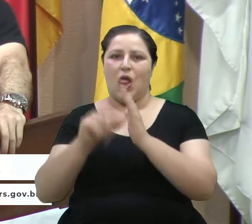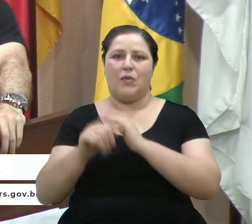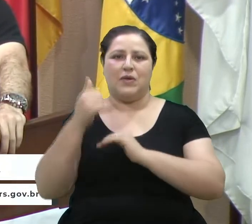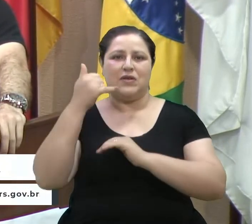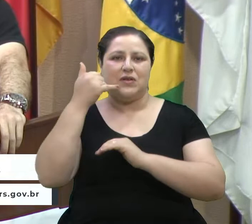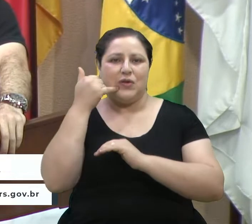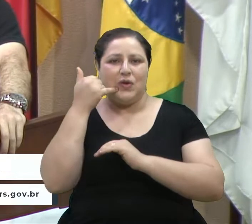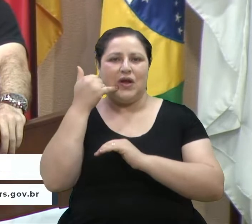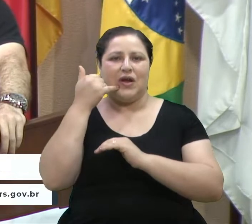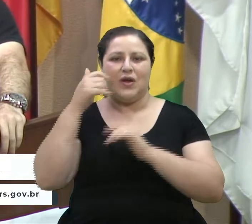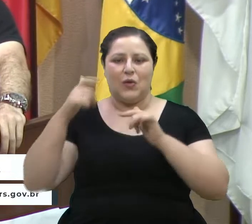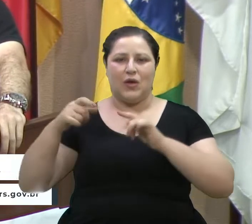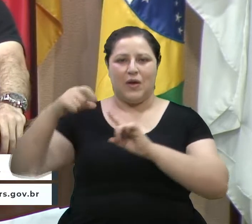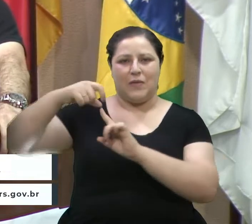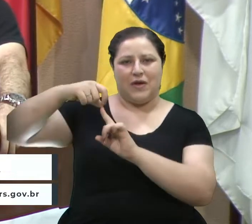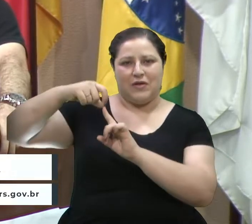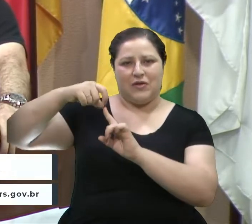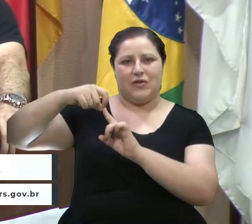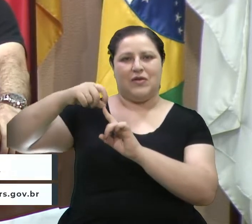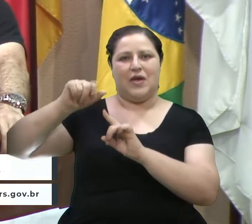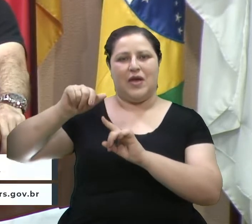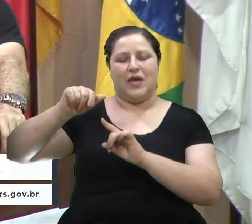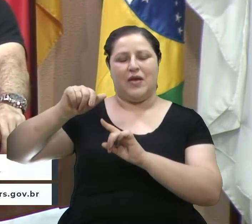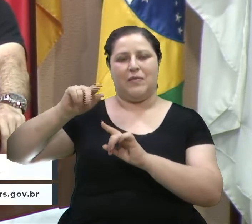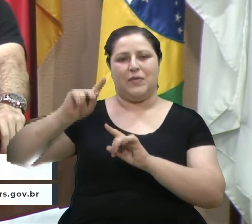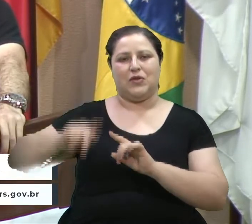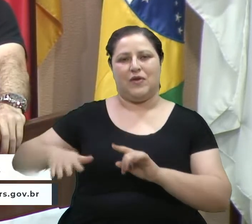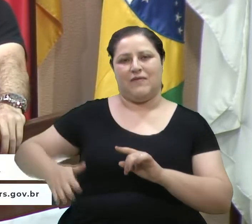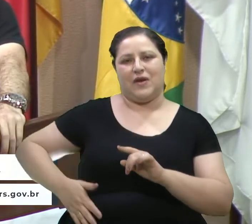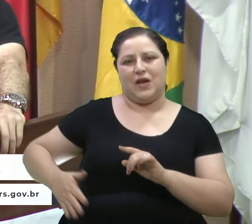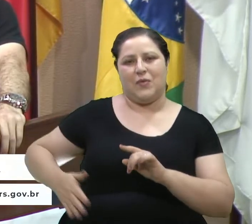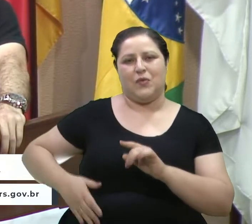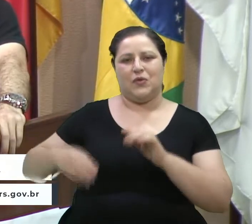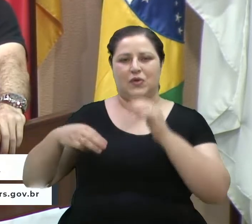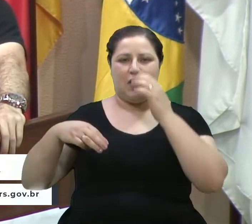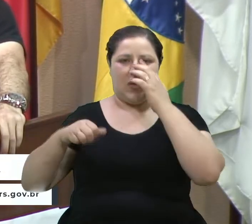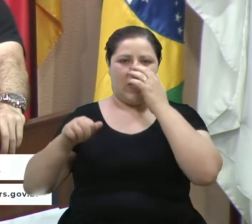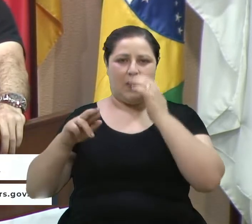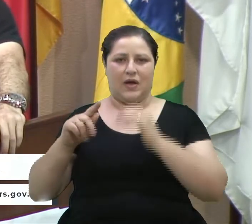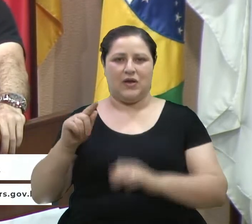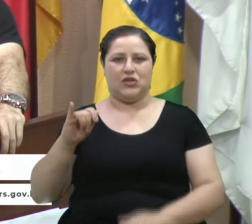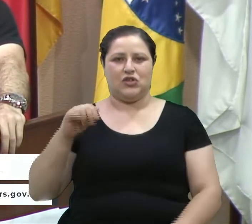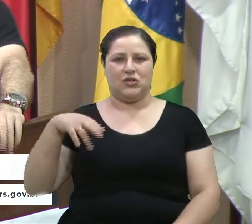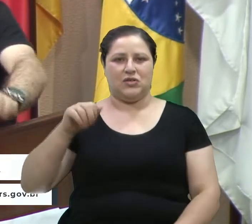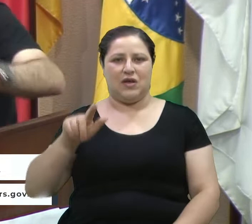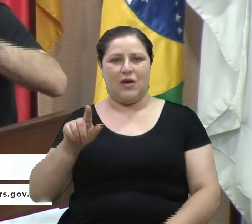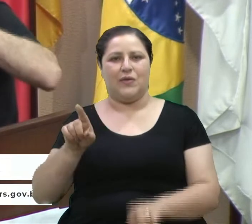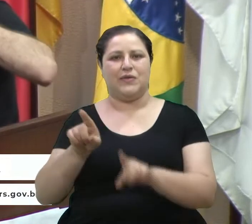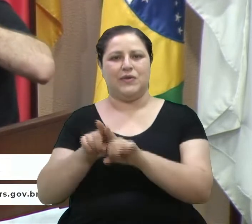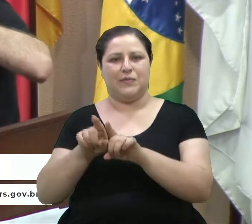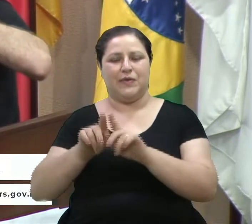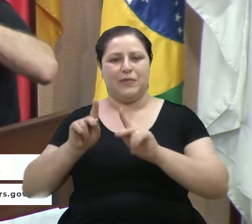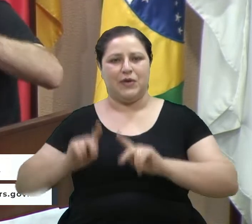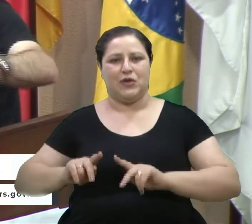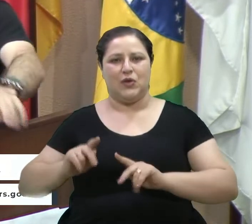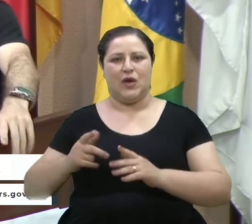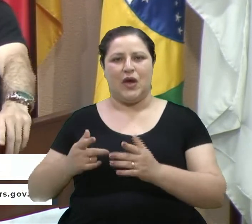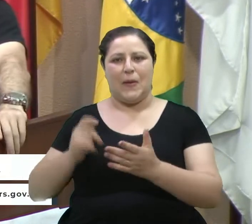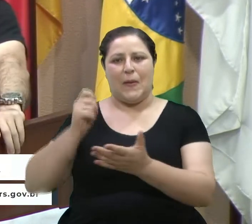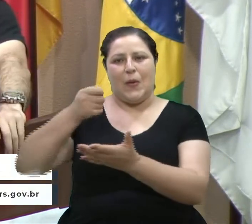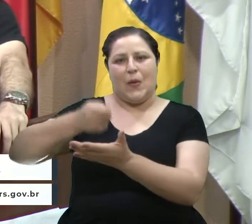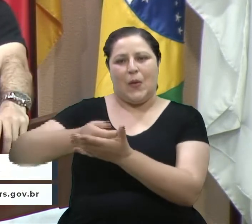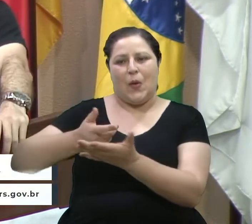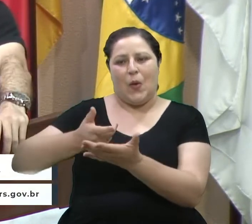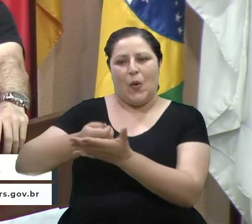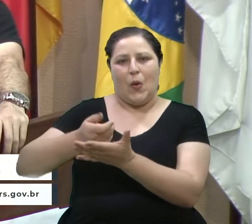que ninguém tem coragem de expor isso aí ou falar. O pessoal daí tem que pagar hidrômetro que eles roubam para trocar por crack, aí a gente